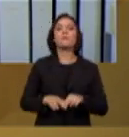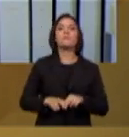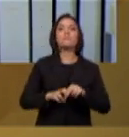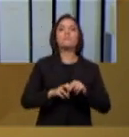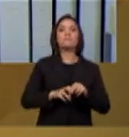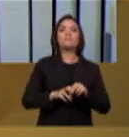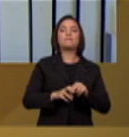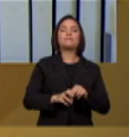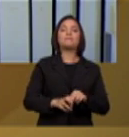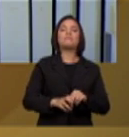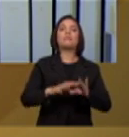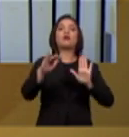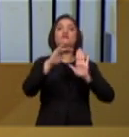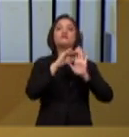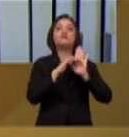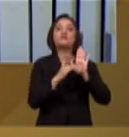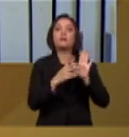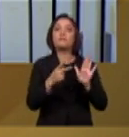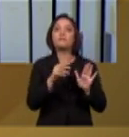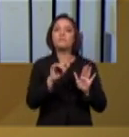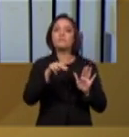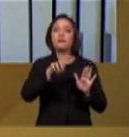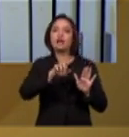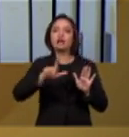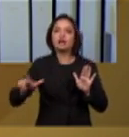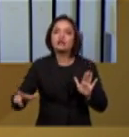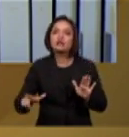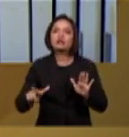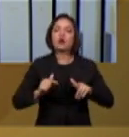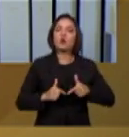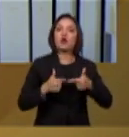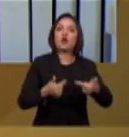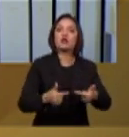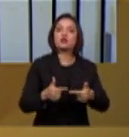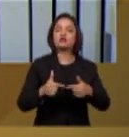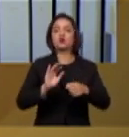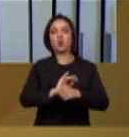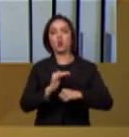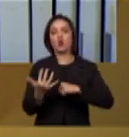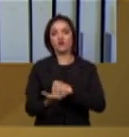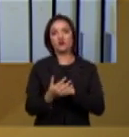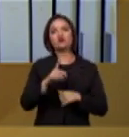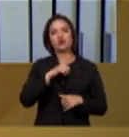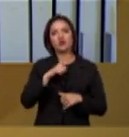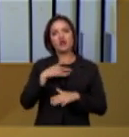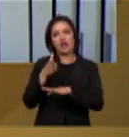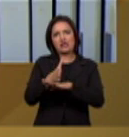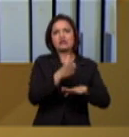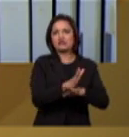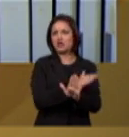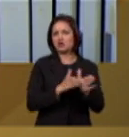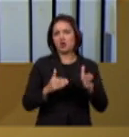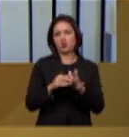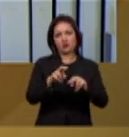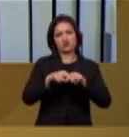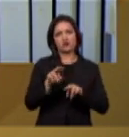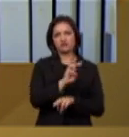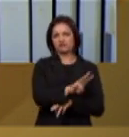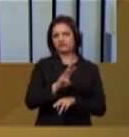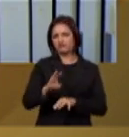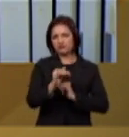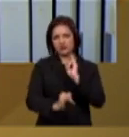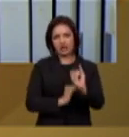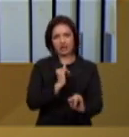ações COVID-19, acessível a todos pelo sítio eletrônico do tribunal na internet. Até